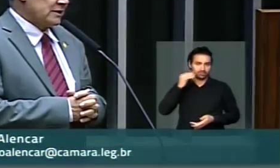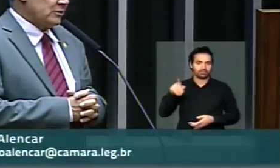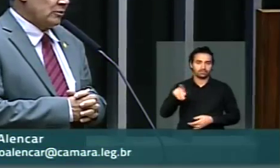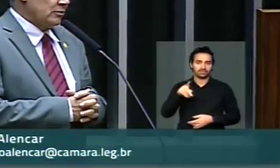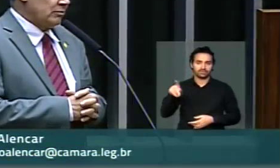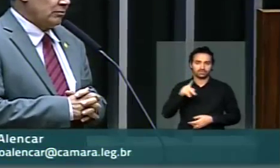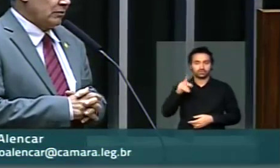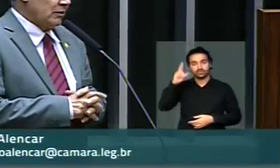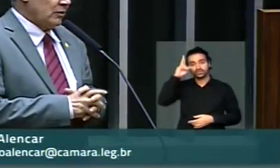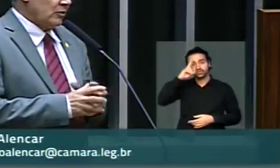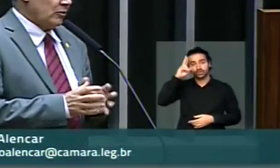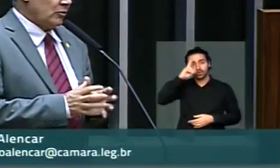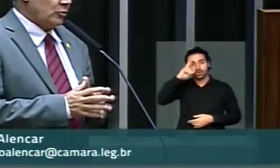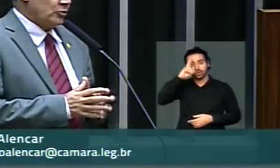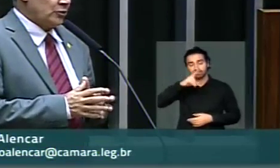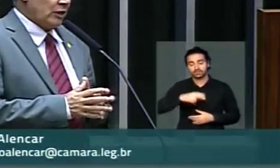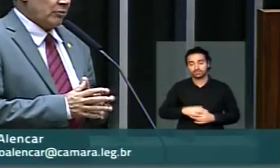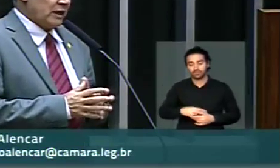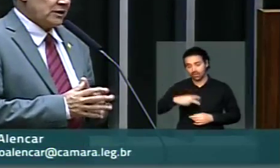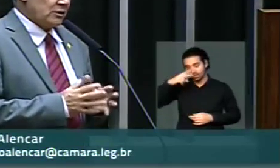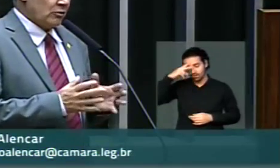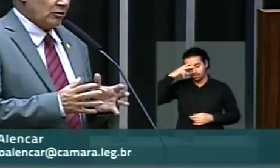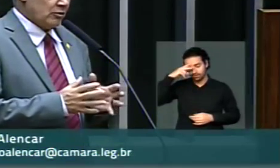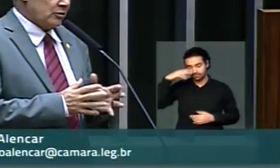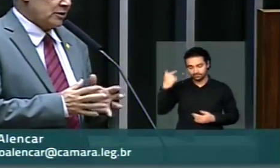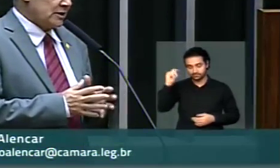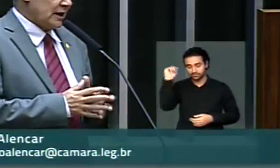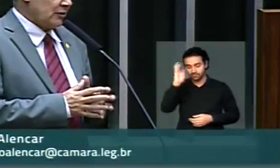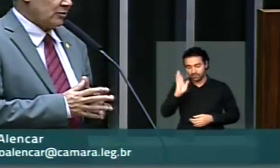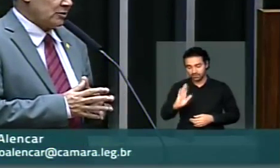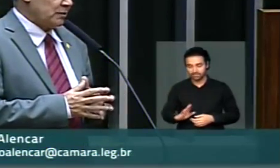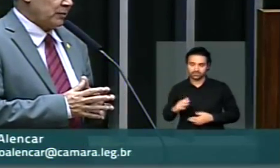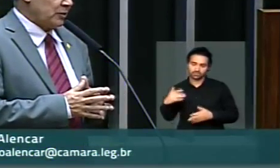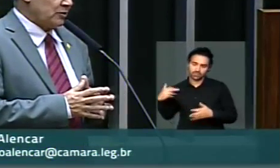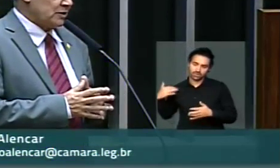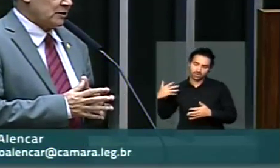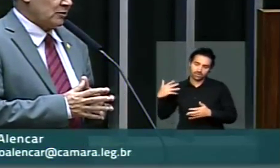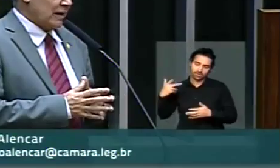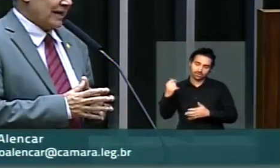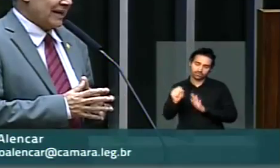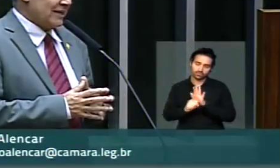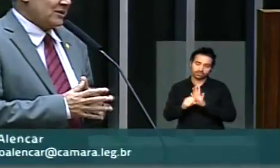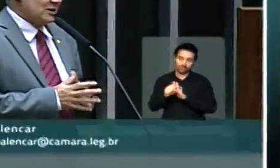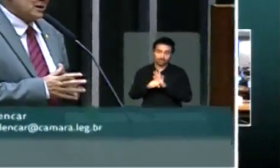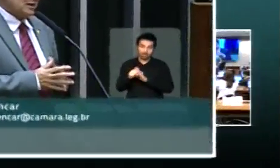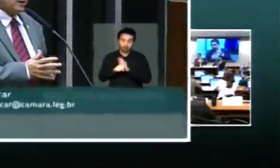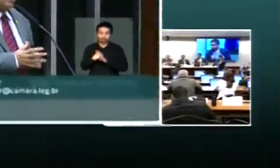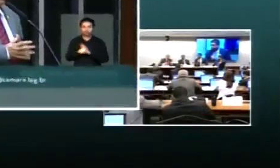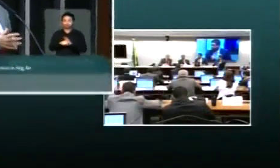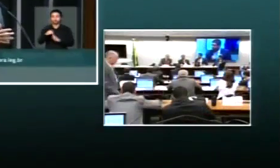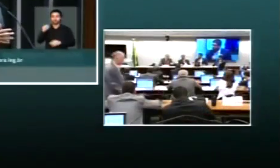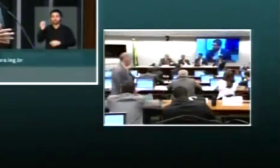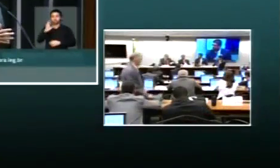o Brasil, culturalmente, ao longo dos séculos, produziu uma grande